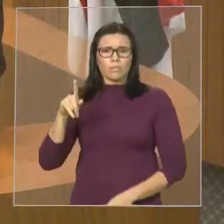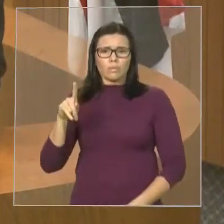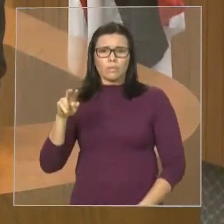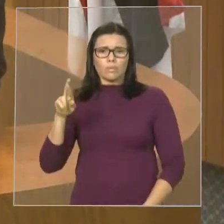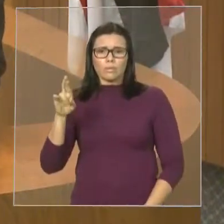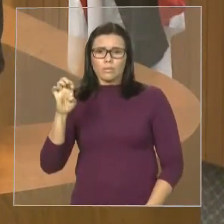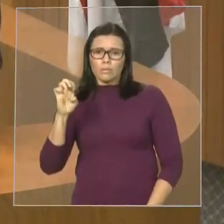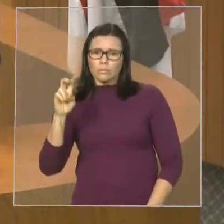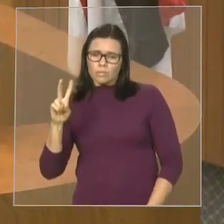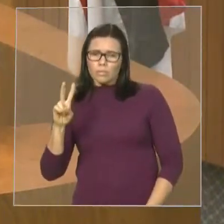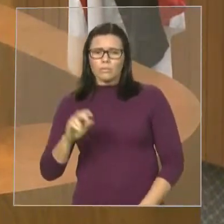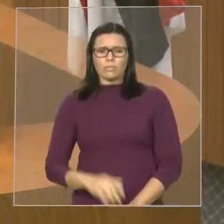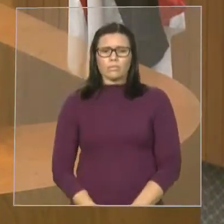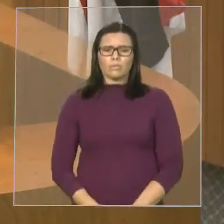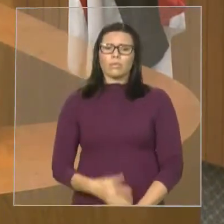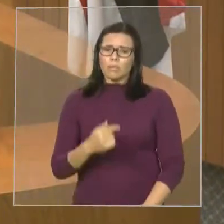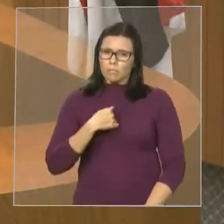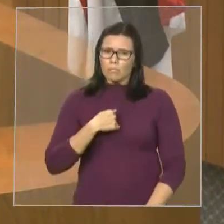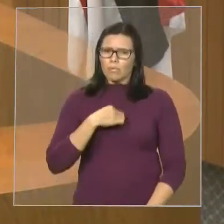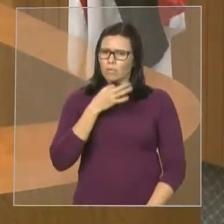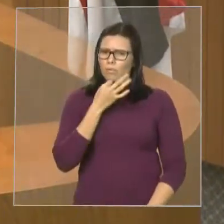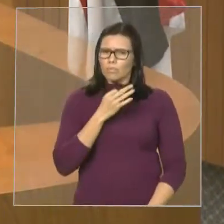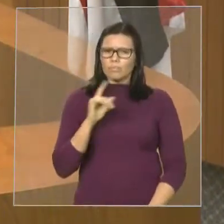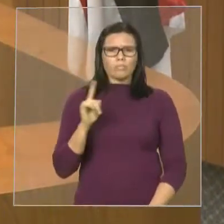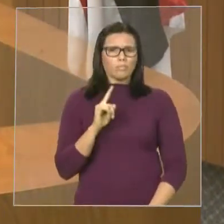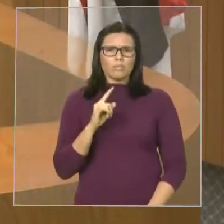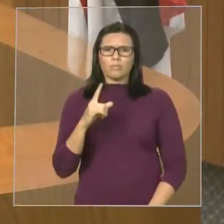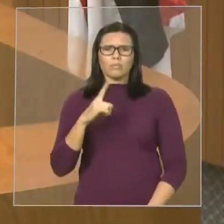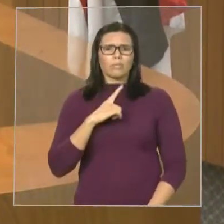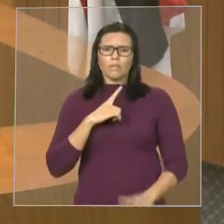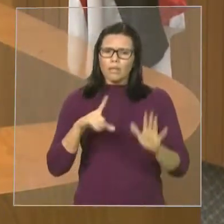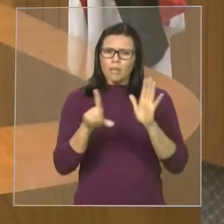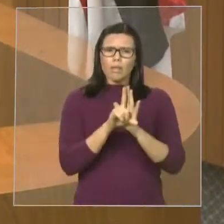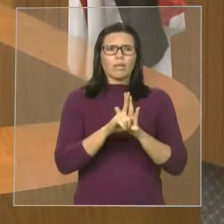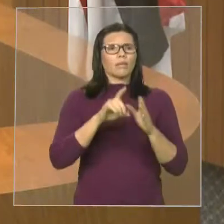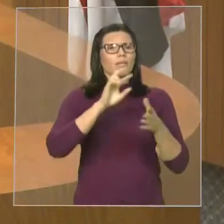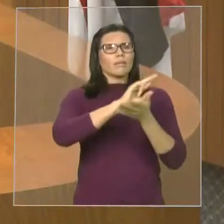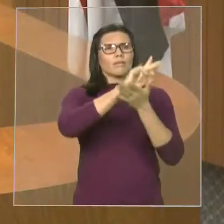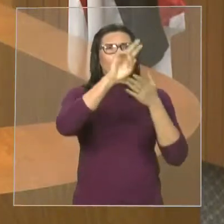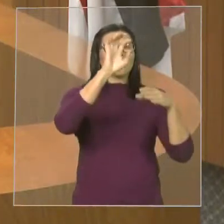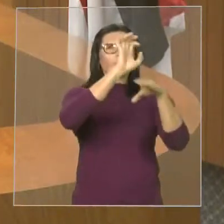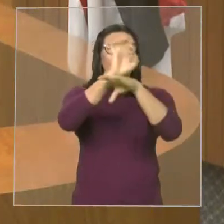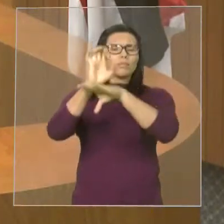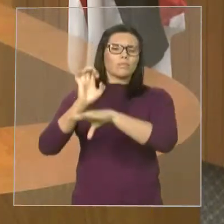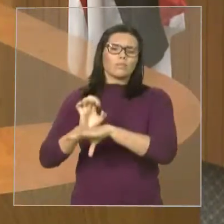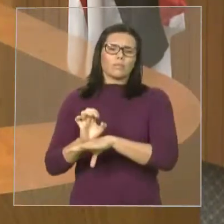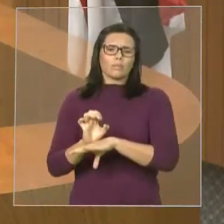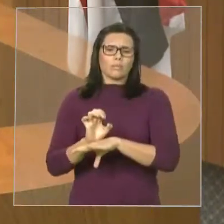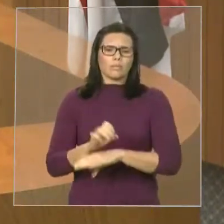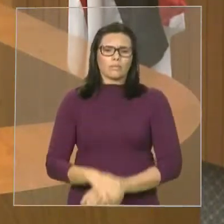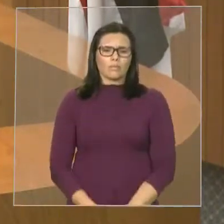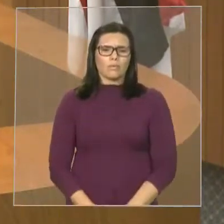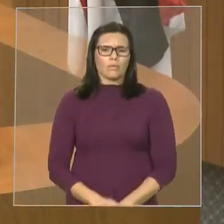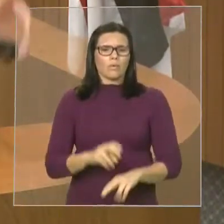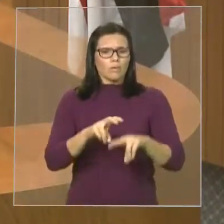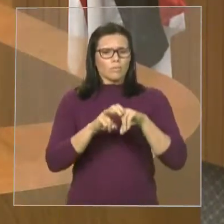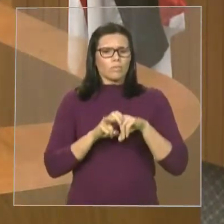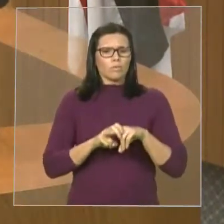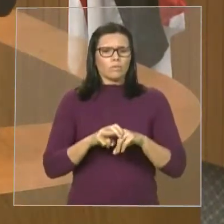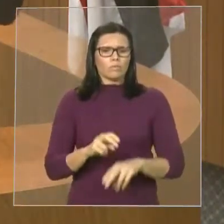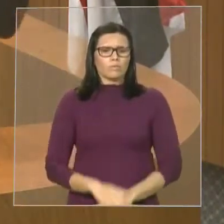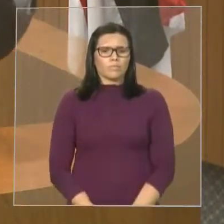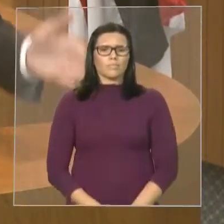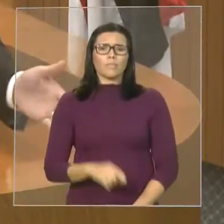caso, senhores e senhoras deputados, caso não seja aprovada essa emenda, será a jabuticaba aqui do Brasil, porque será o